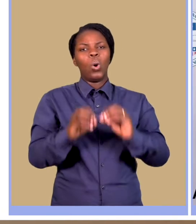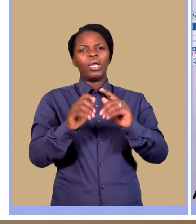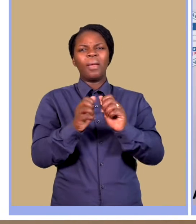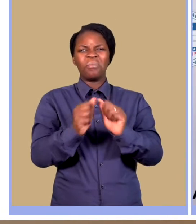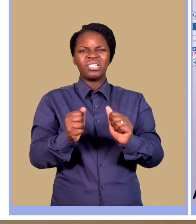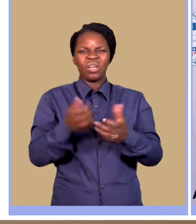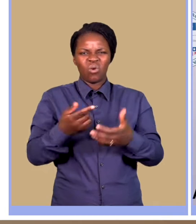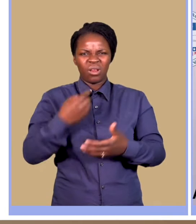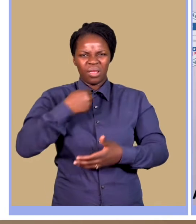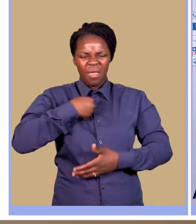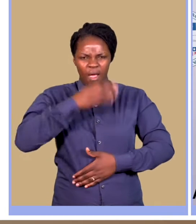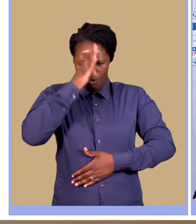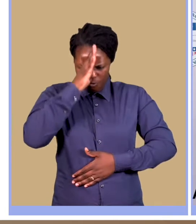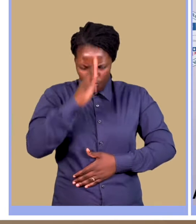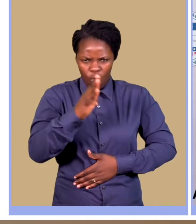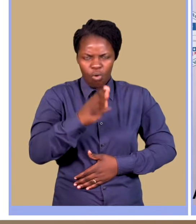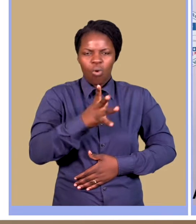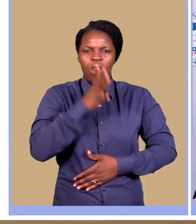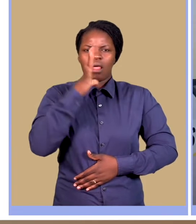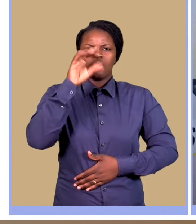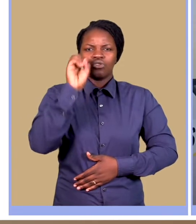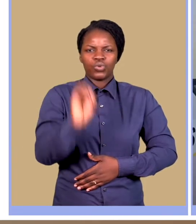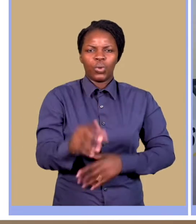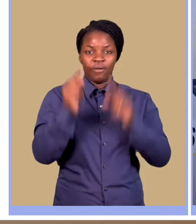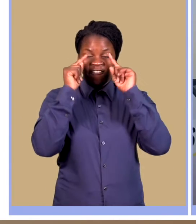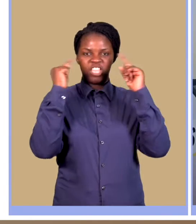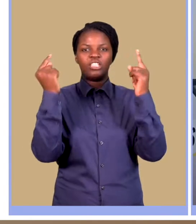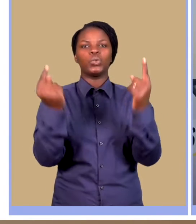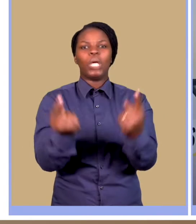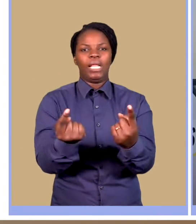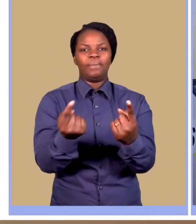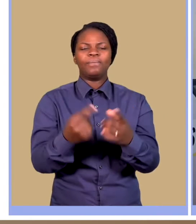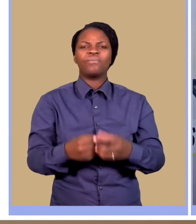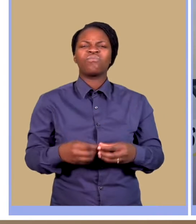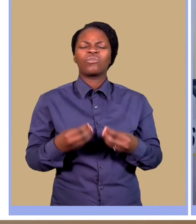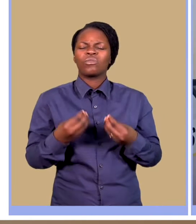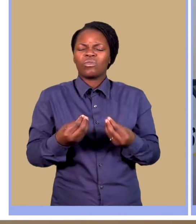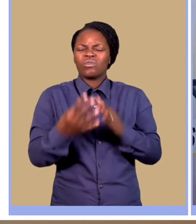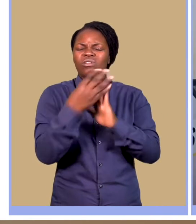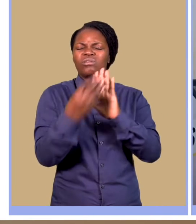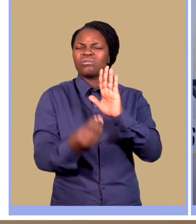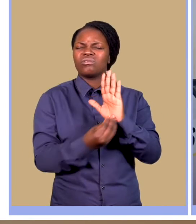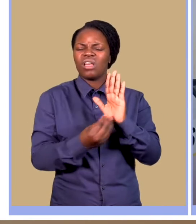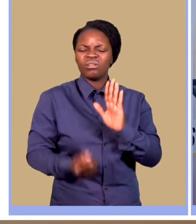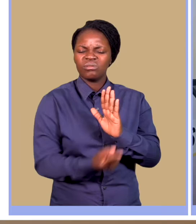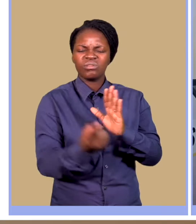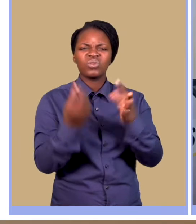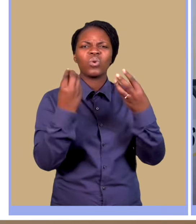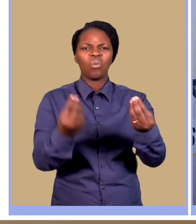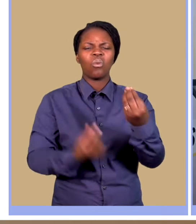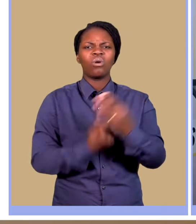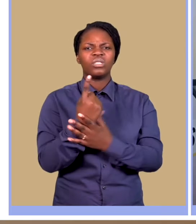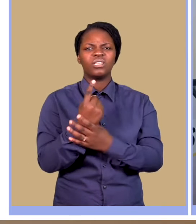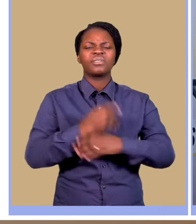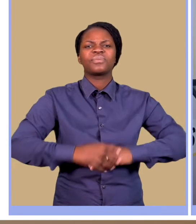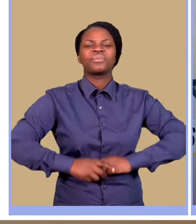visual. Quais são as consequências dessa poluição? Bem, primeiro temos que entender que a poluição visual se manifesta